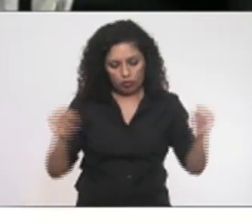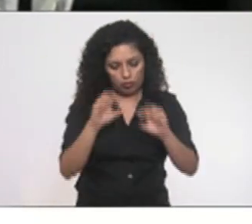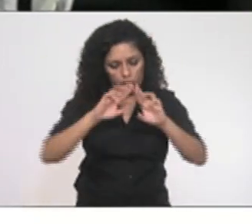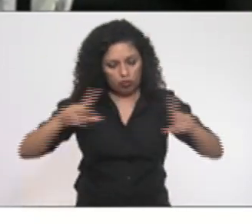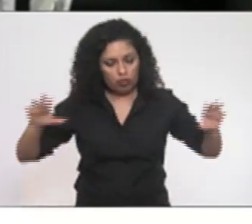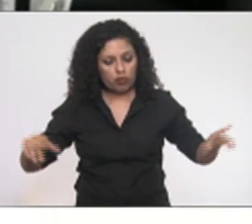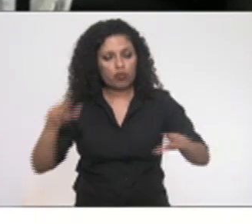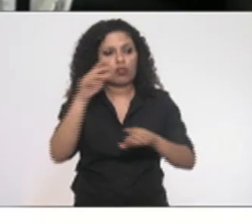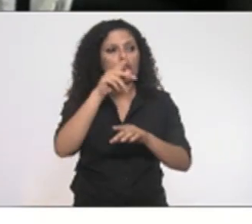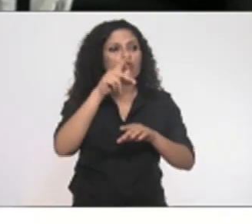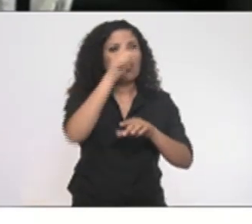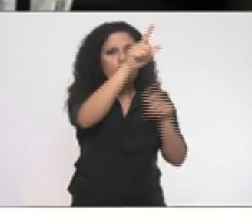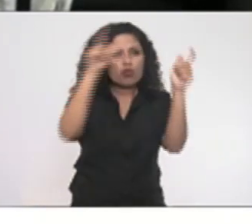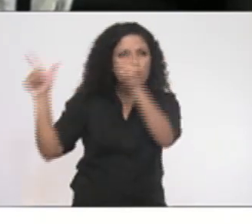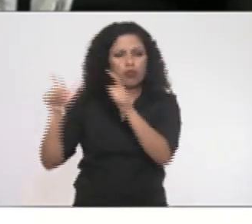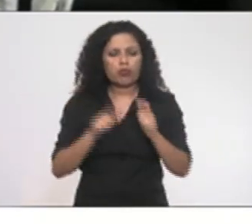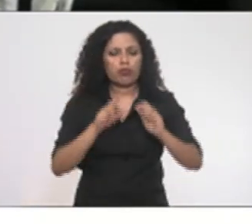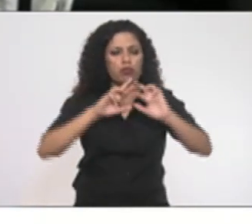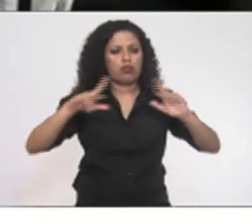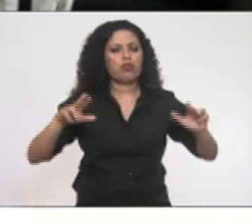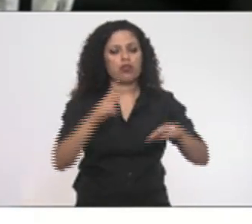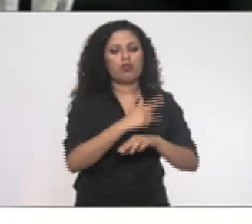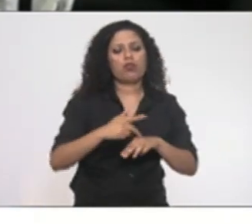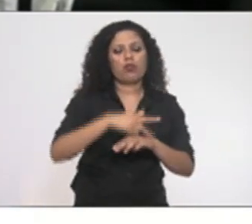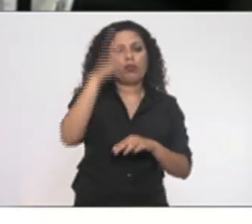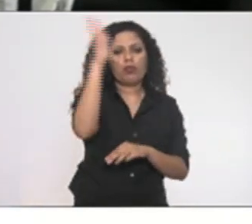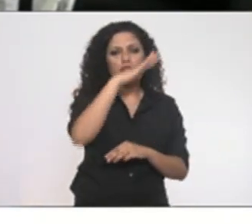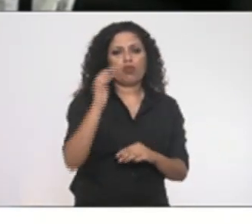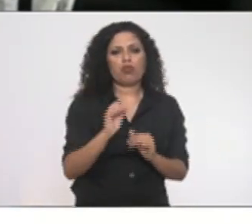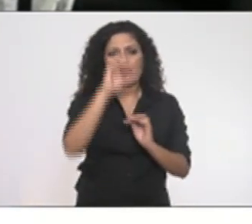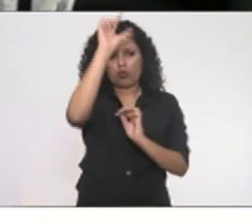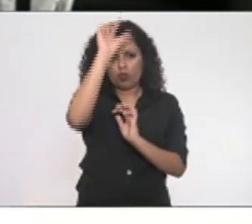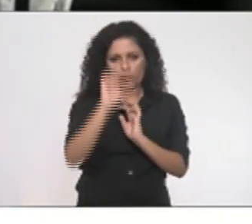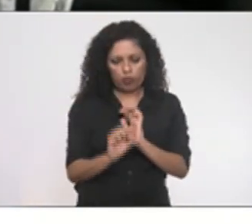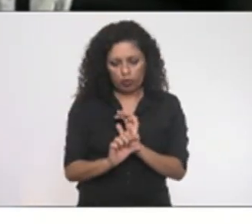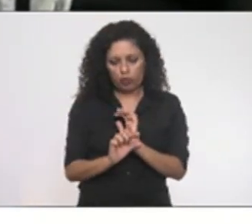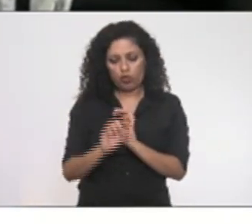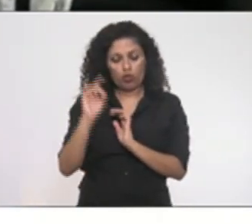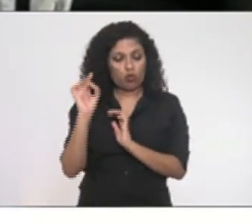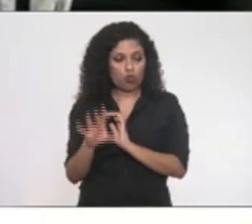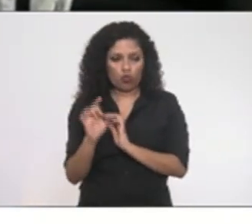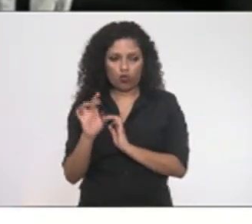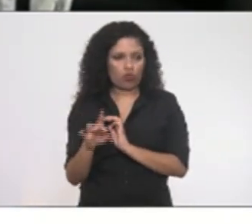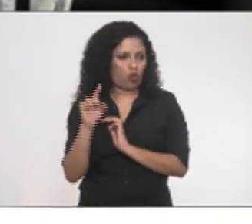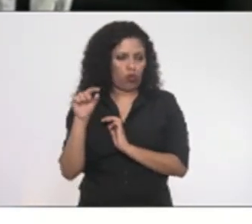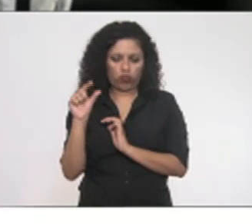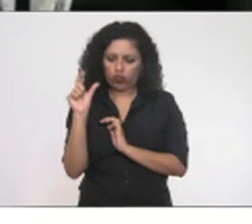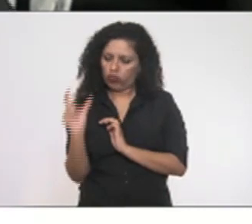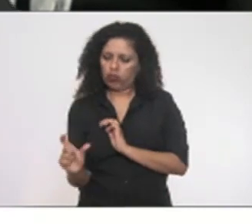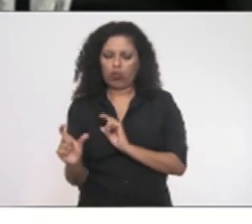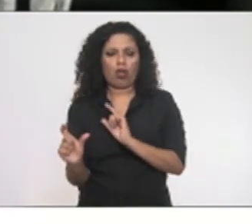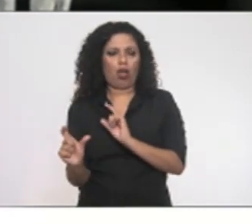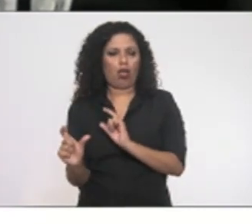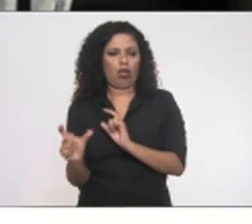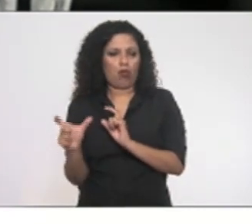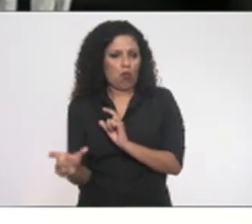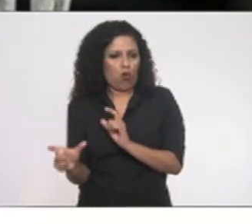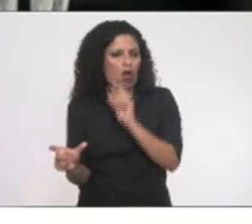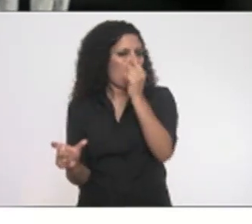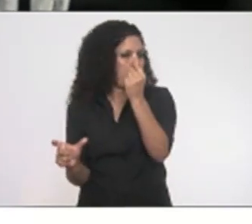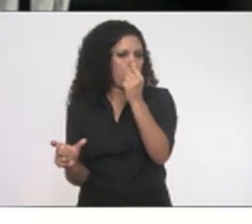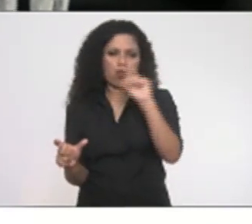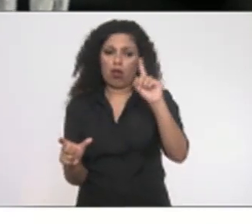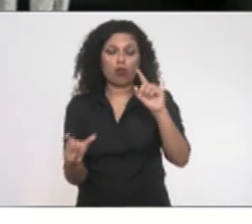regiões do país são muito importantes para que o preço não caia só, por exemplo, baixou o gás da Bolívia, não caia só na região centro-oeste-sul, cai aqui